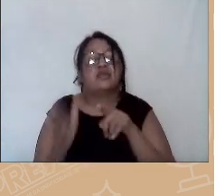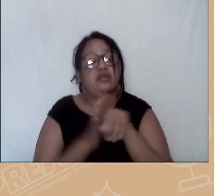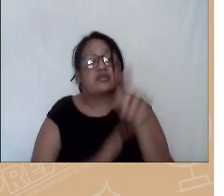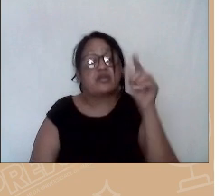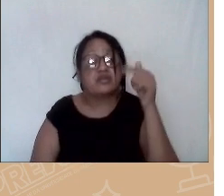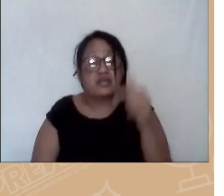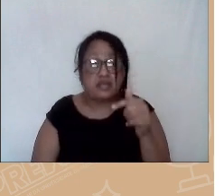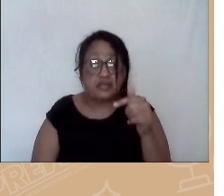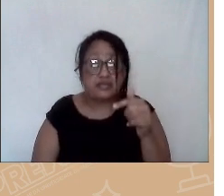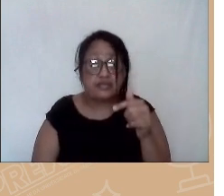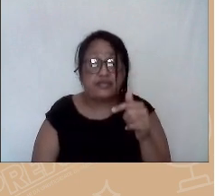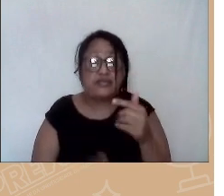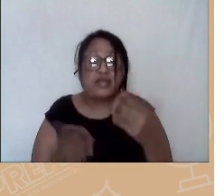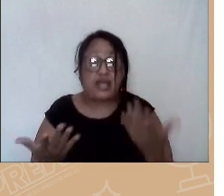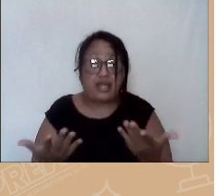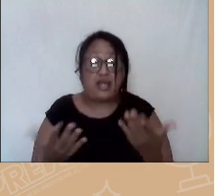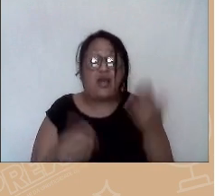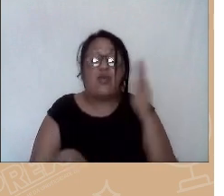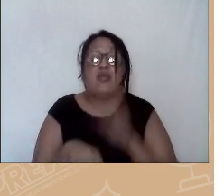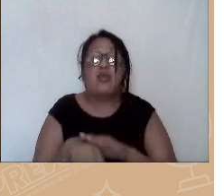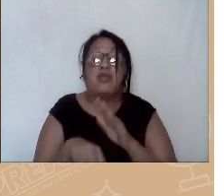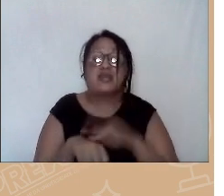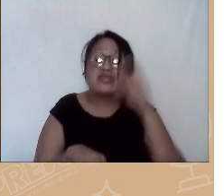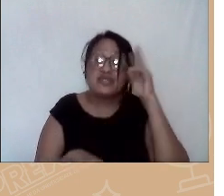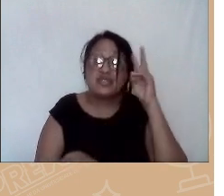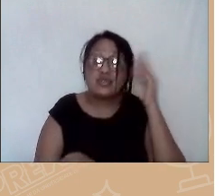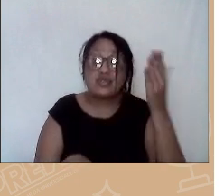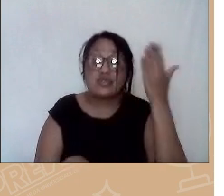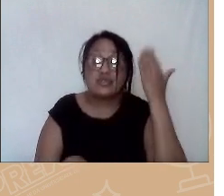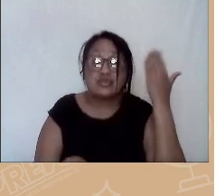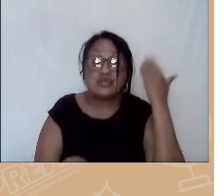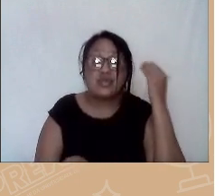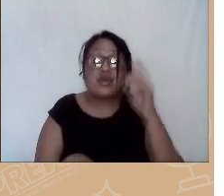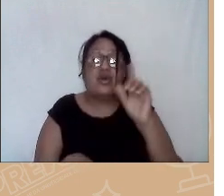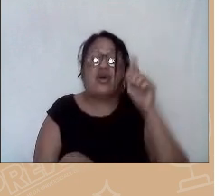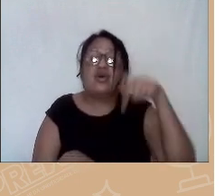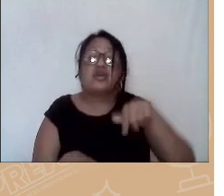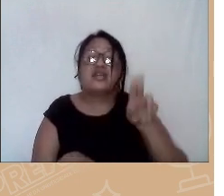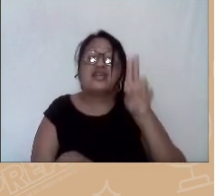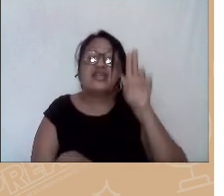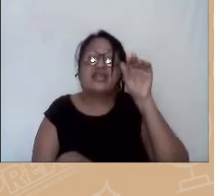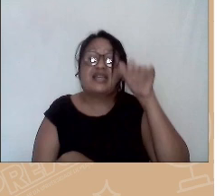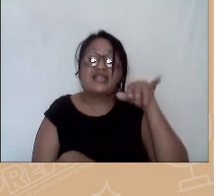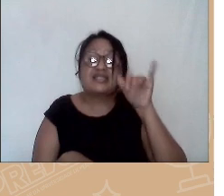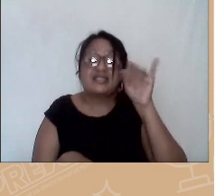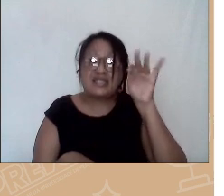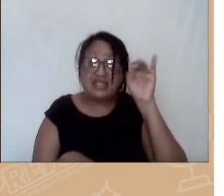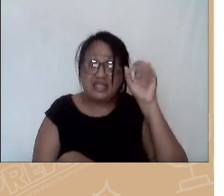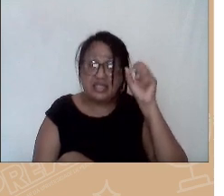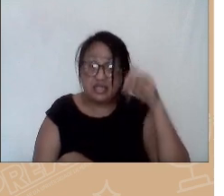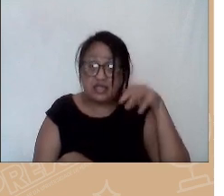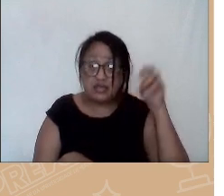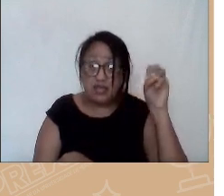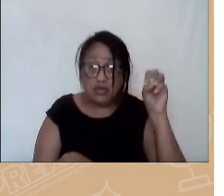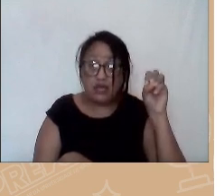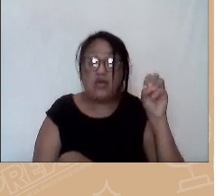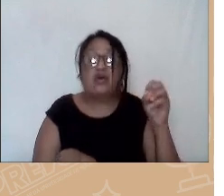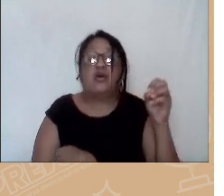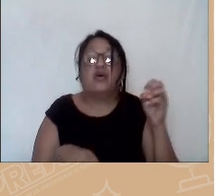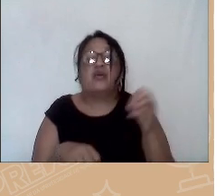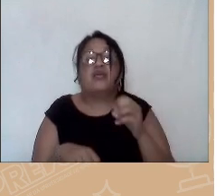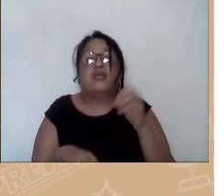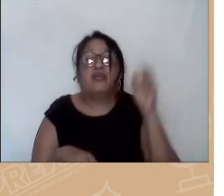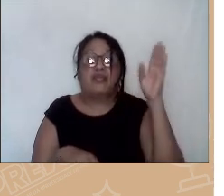questão 7 sobre o momento histórico do quentismo brasileiro marque a opção correta